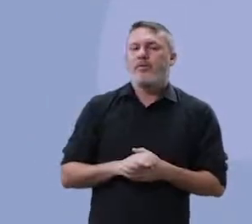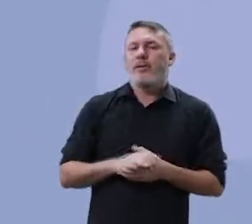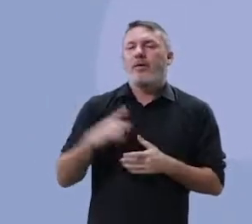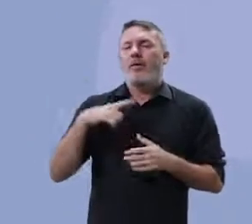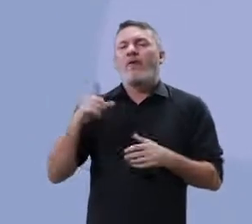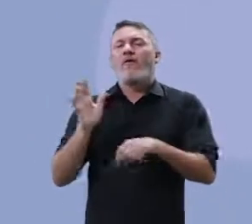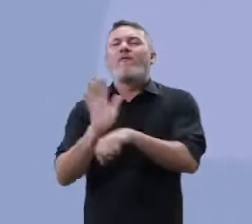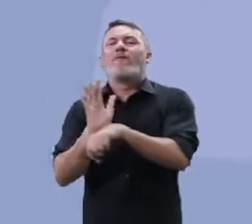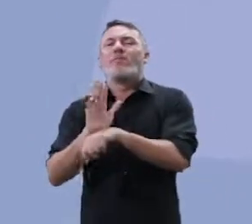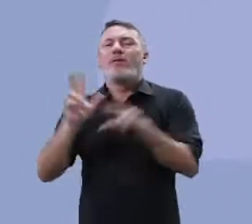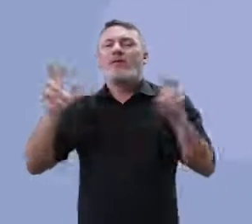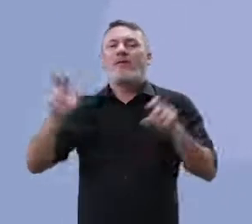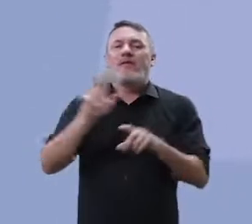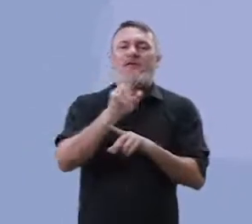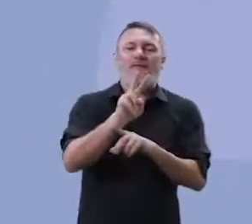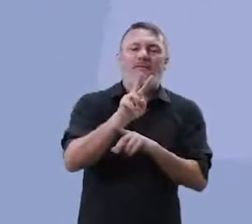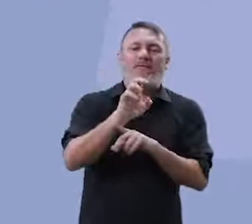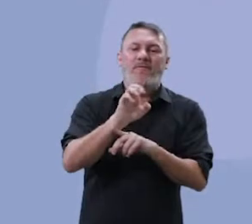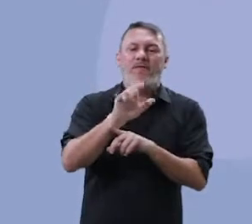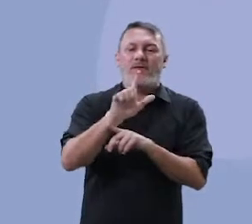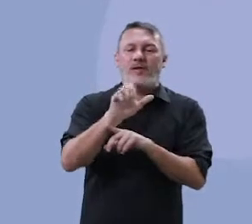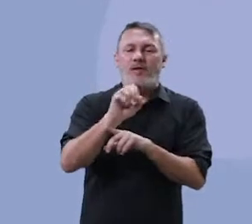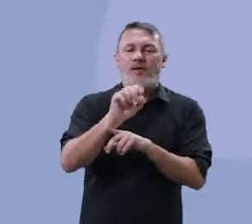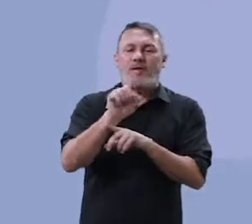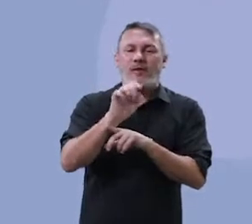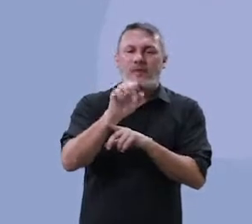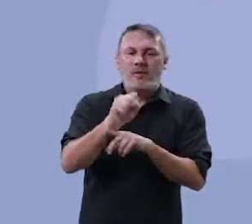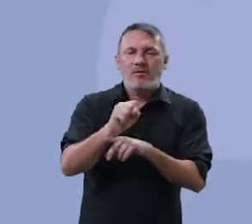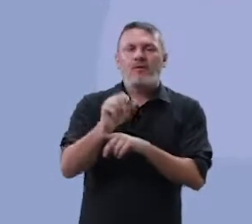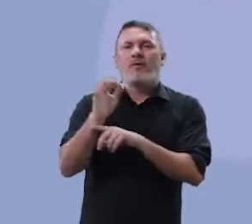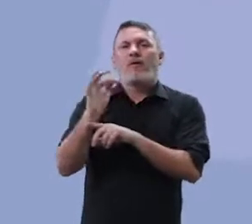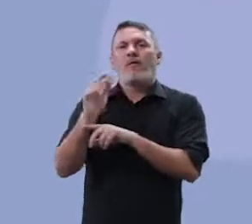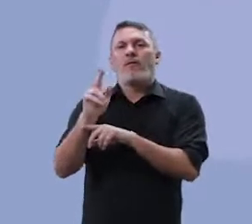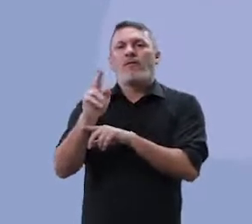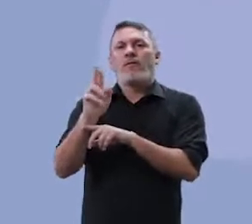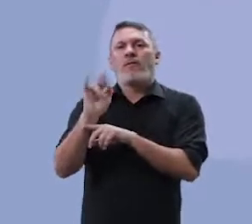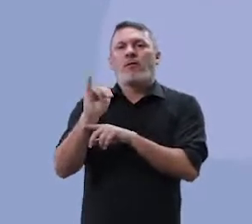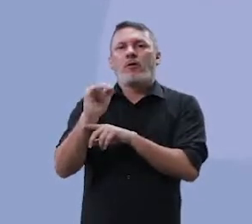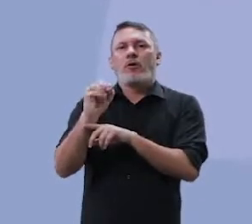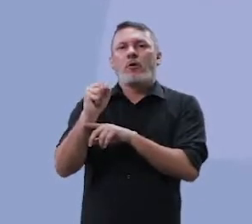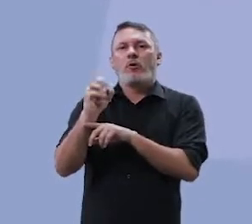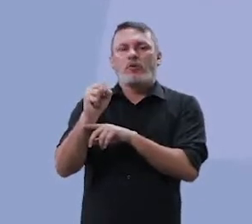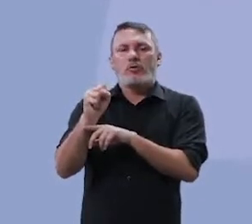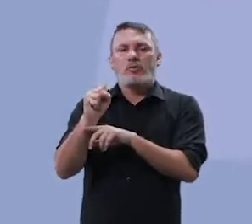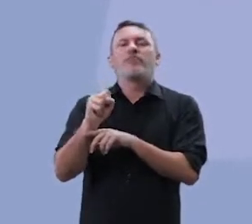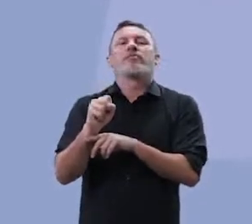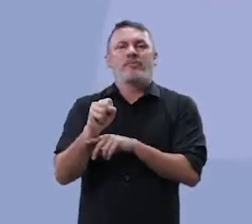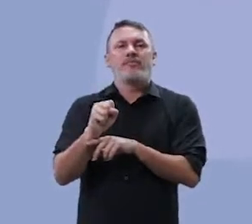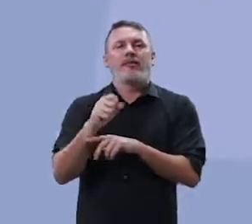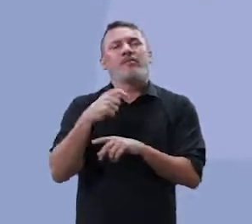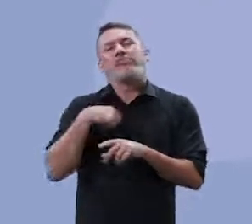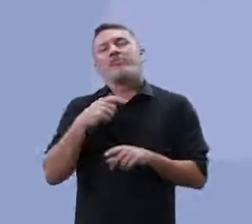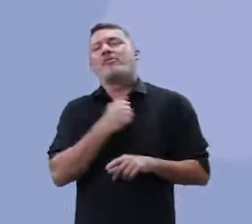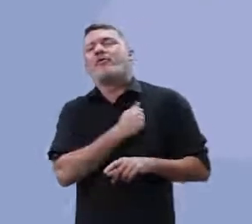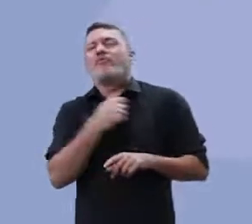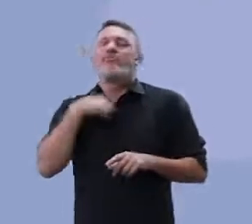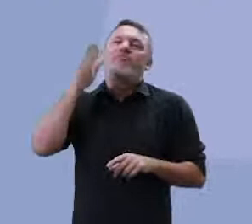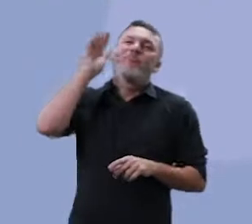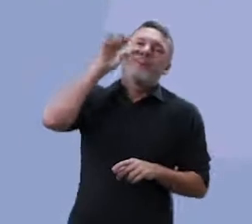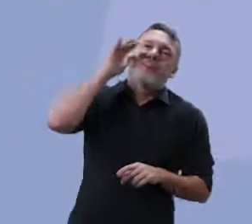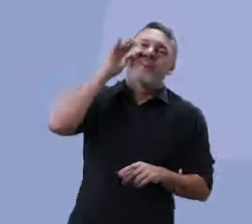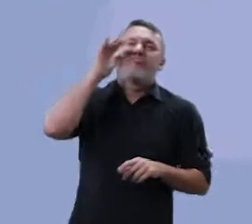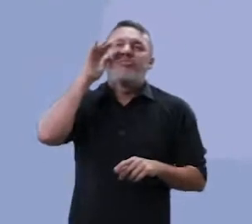1.0. Cara, assistindo Velozes e Furiosos naquela, né, ali, saudade do cinema ali, assistindo, pá. Aí depois liguei meu carro e cadê que o carro